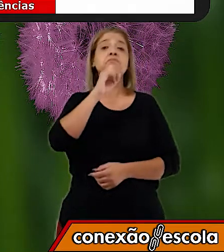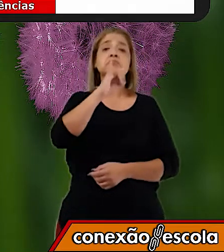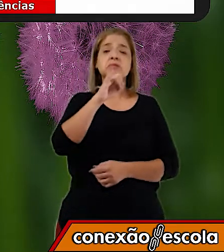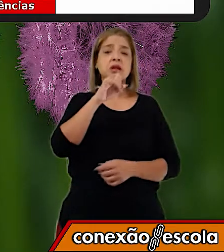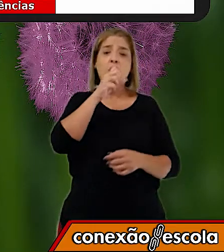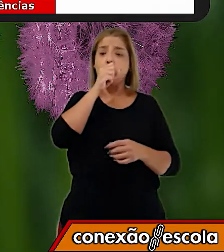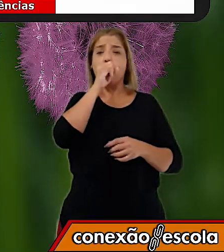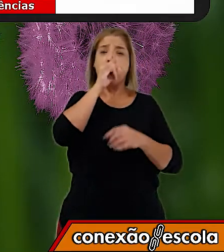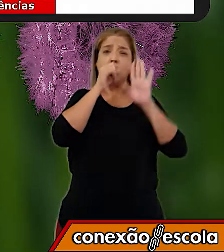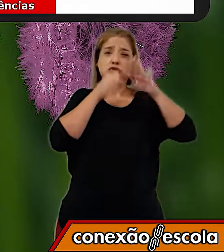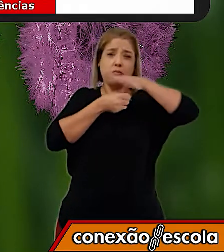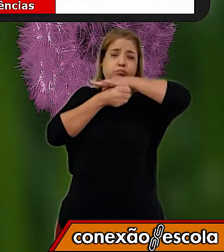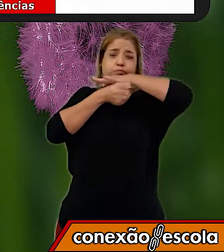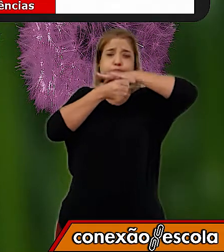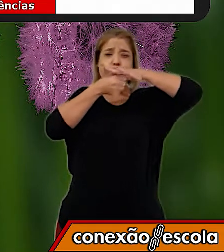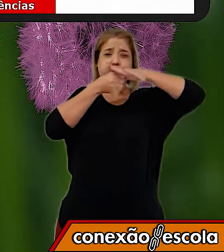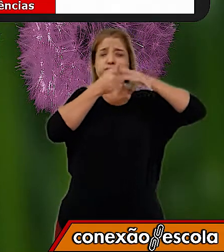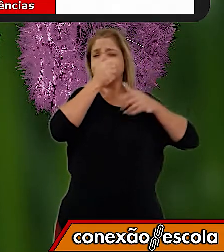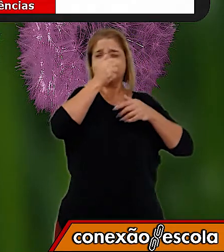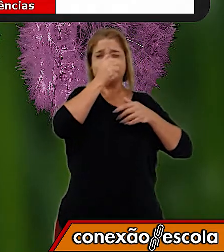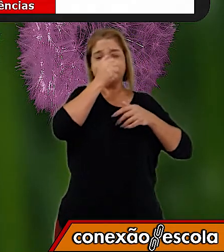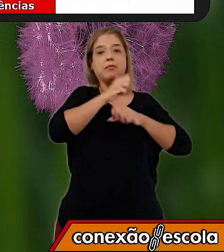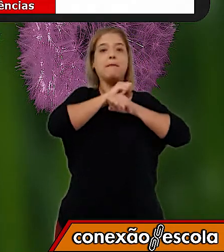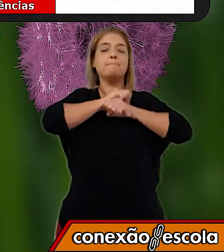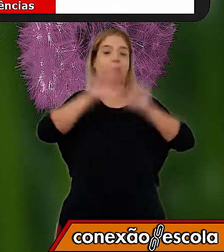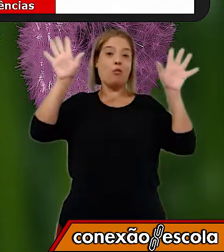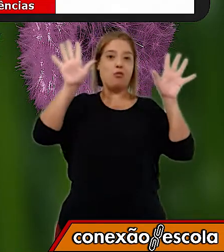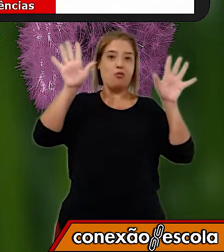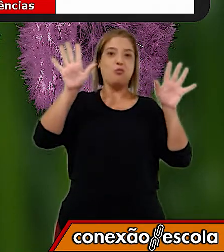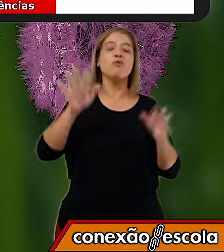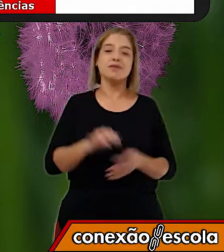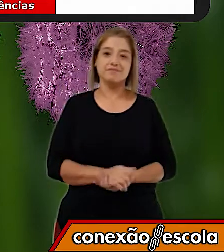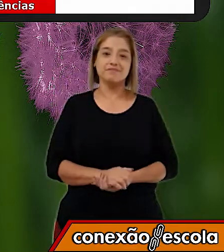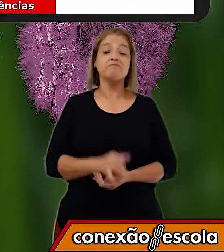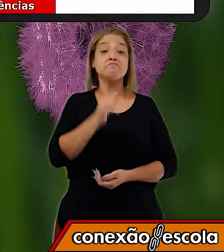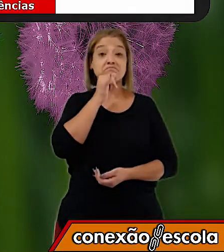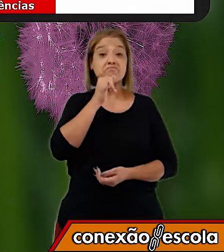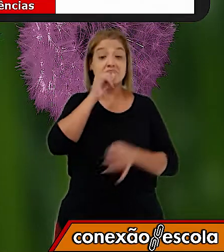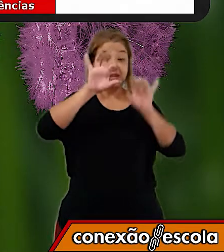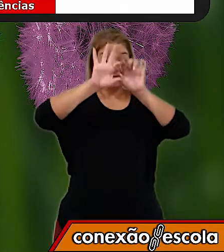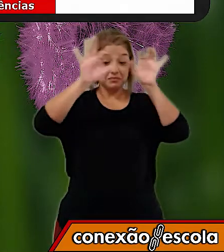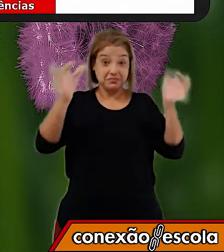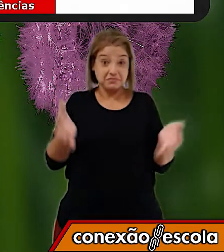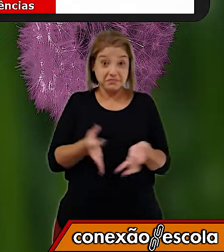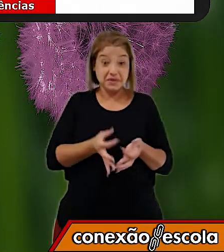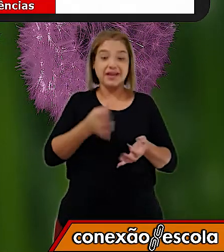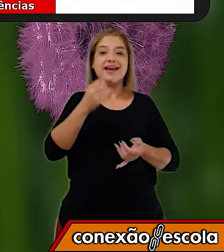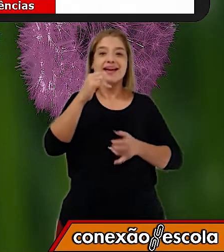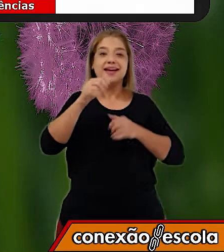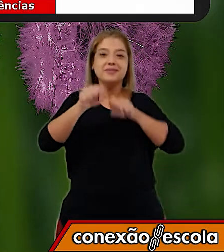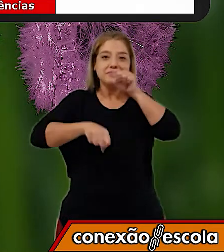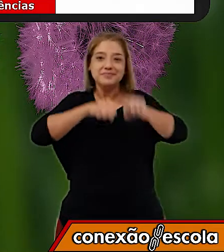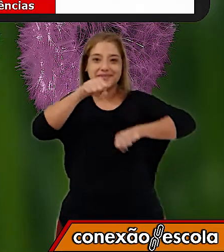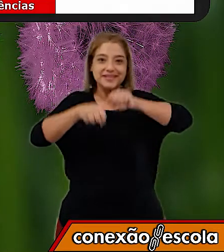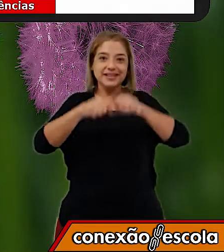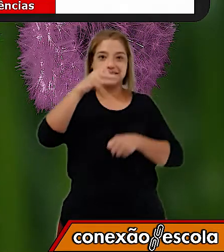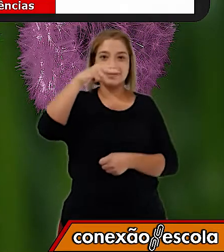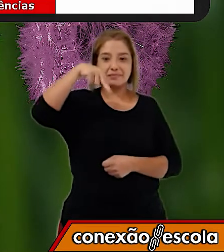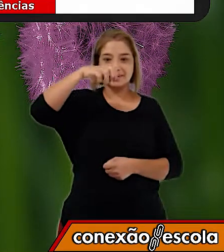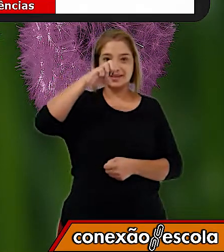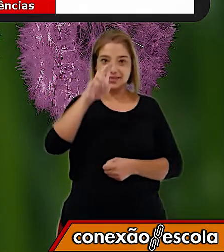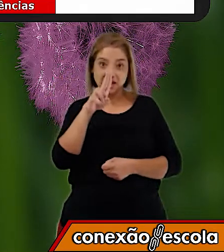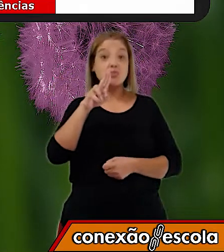gás, o balão estoura. Com o pneu da bicicleta também é a mesma coisa. O pneu, que